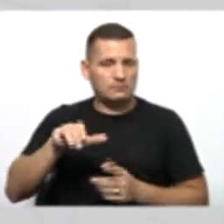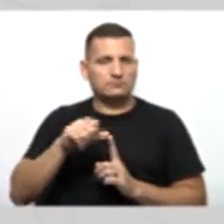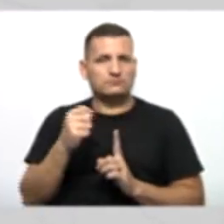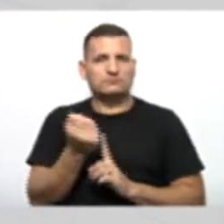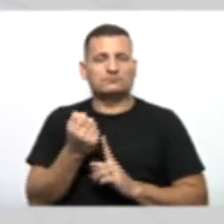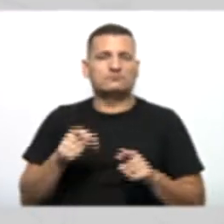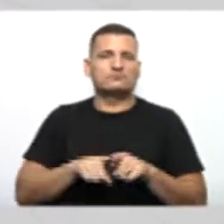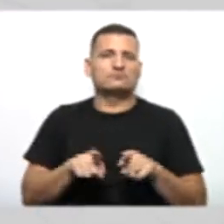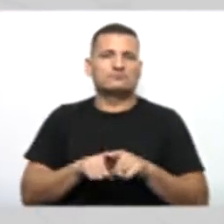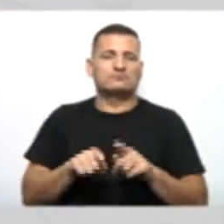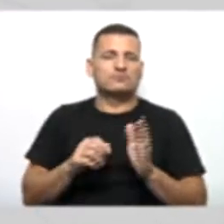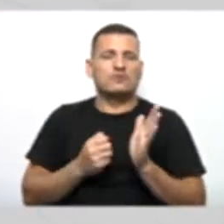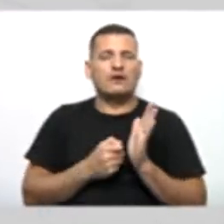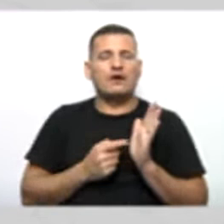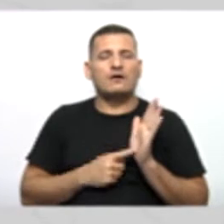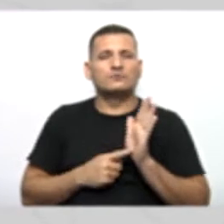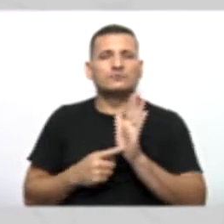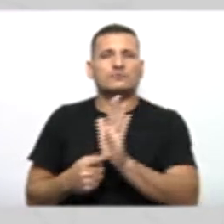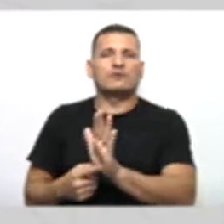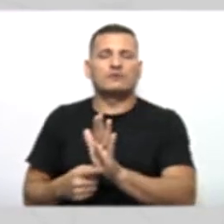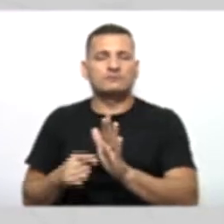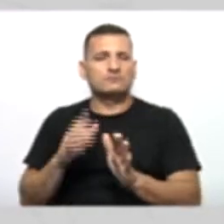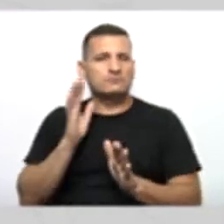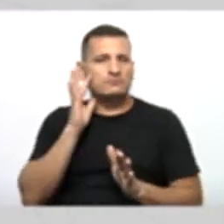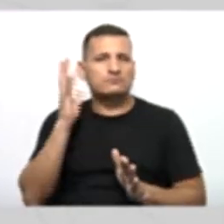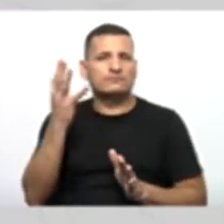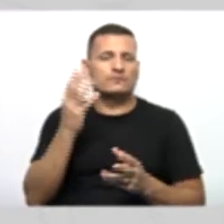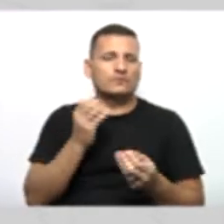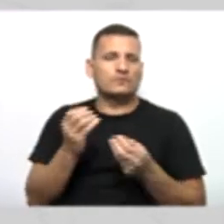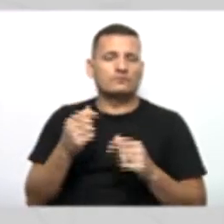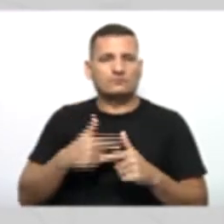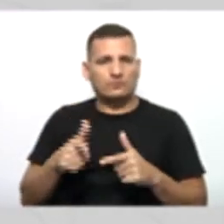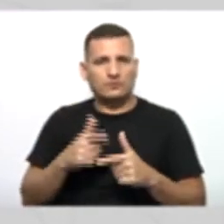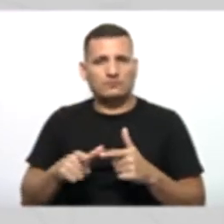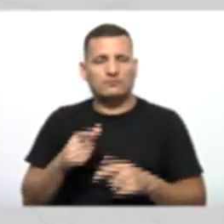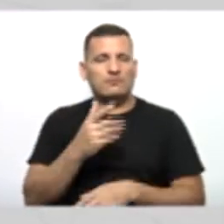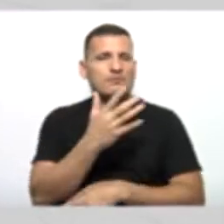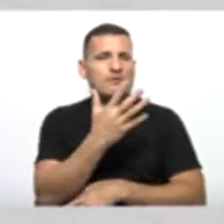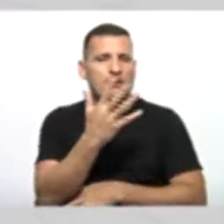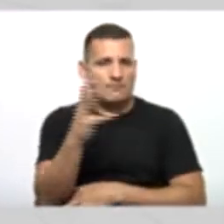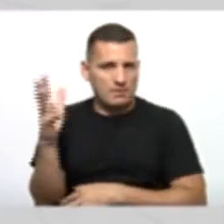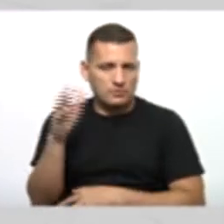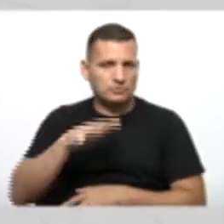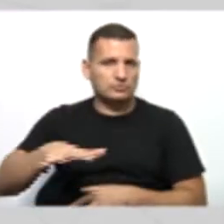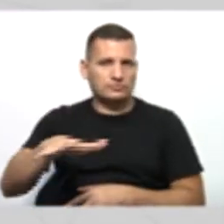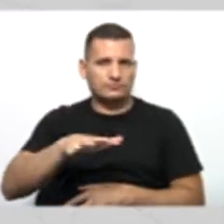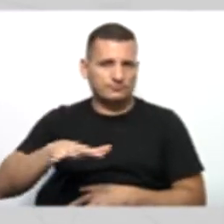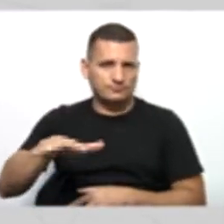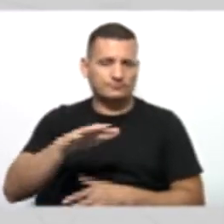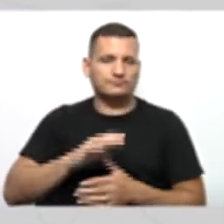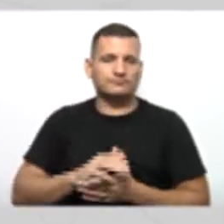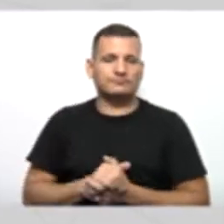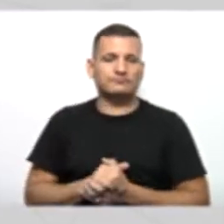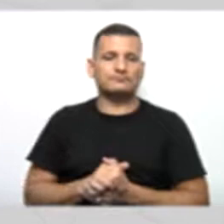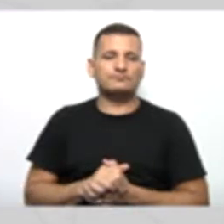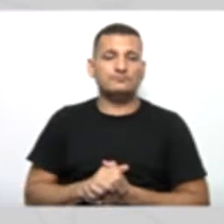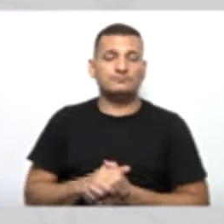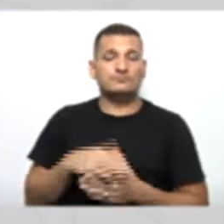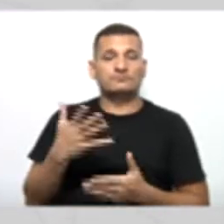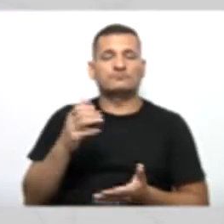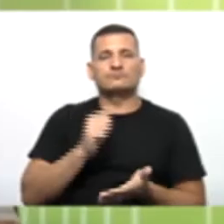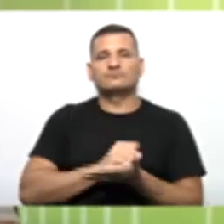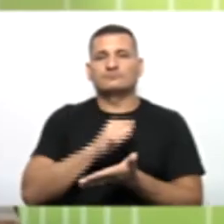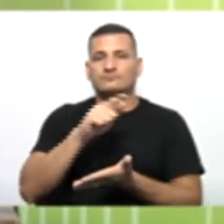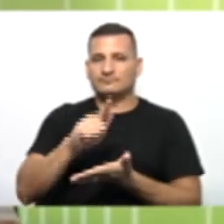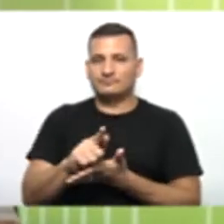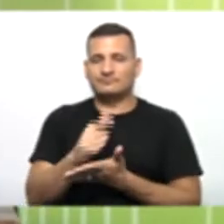poderiam cooperar no estudo de soluções para os problemas ambientais. Então, a Agenda 21 é